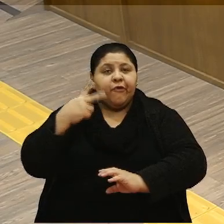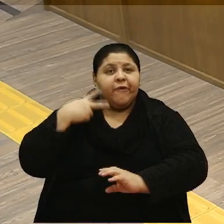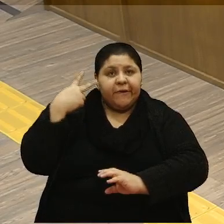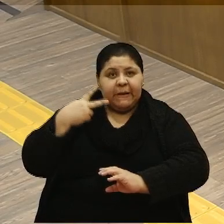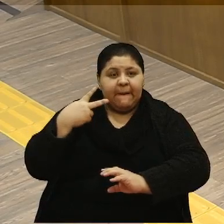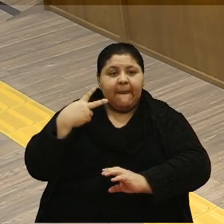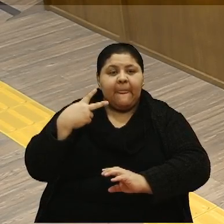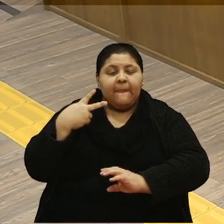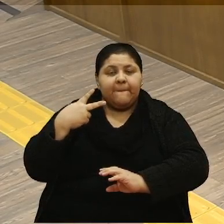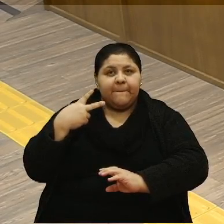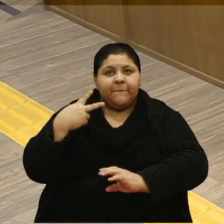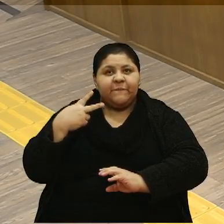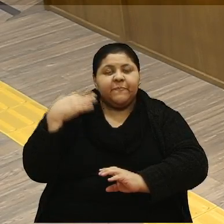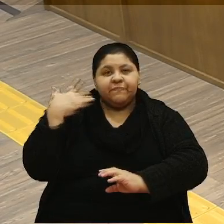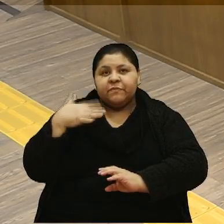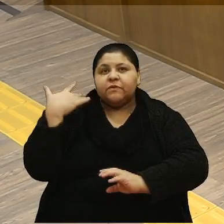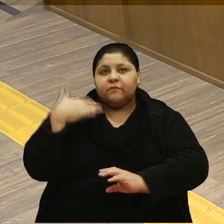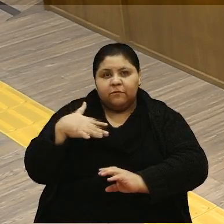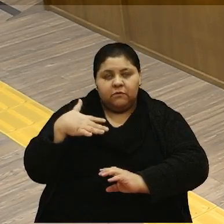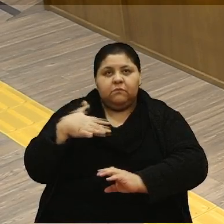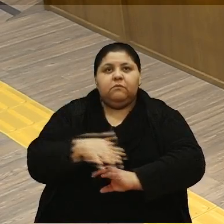vereadora Andressa